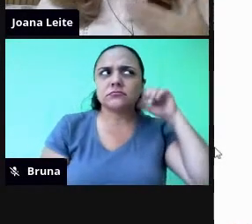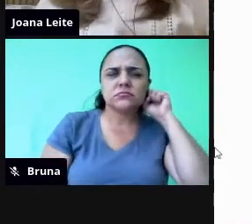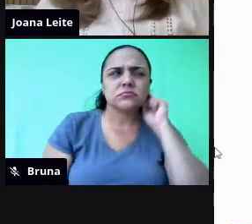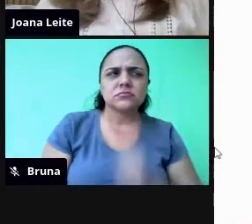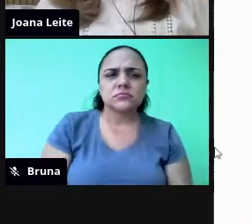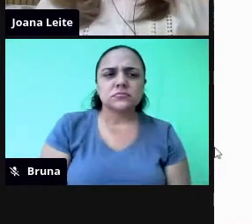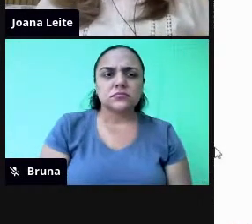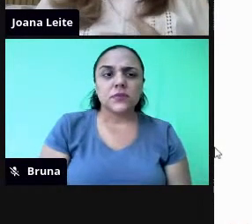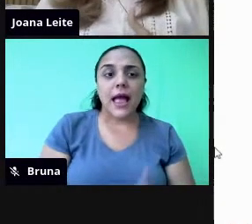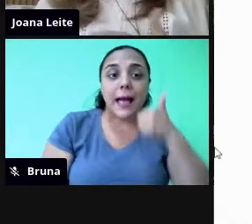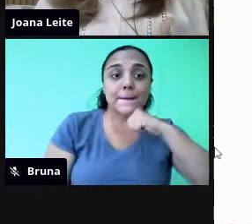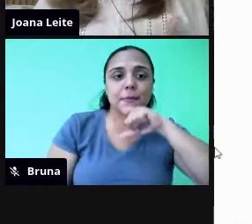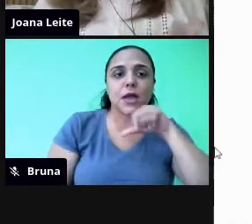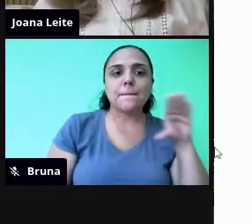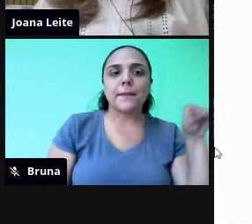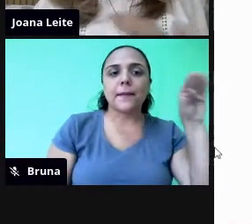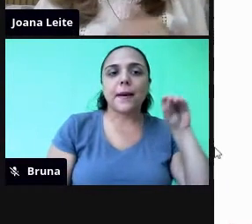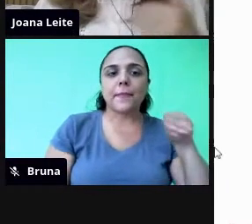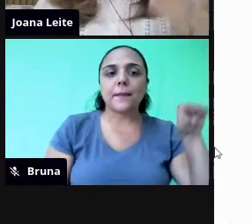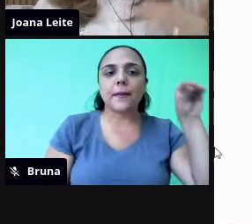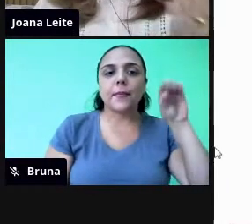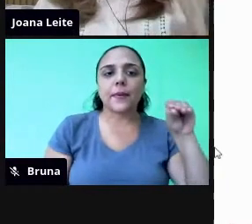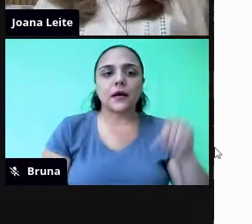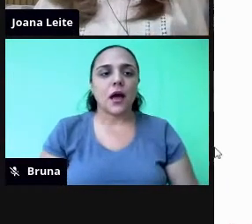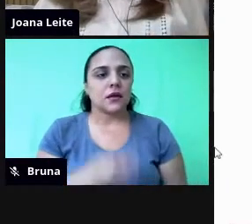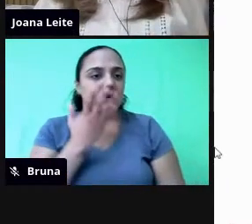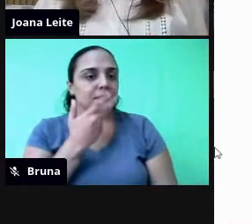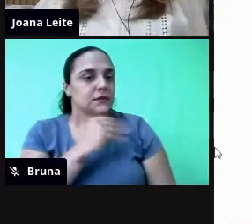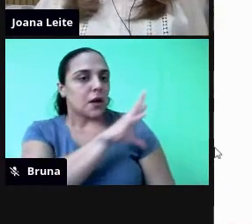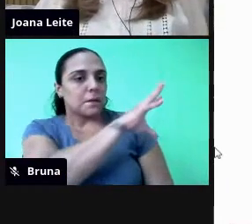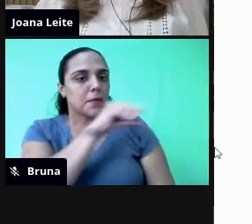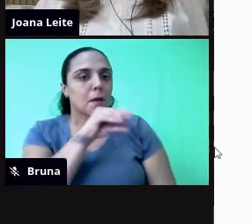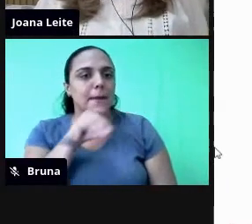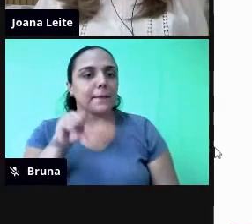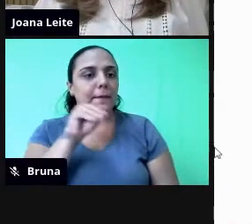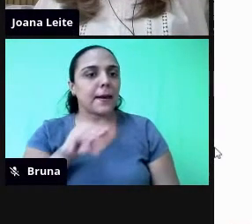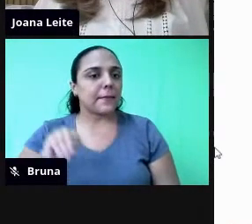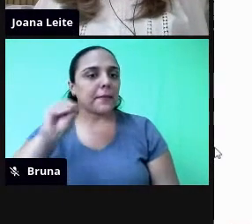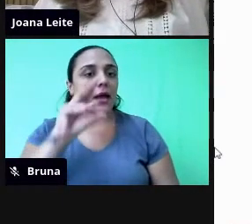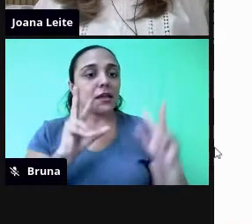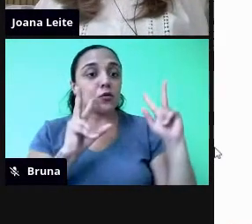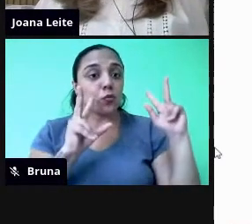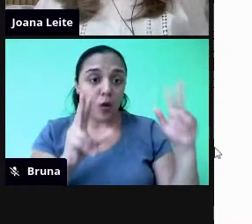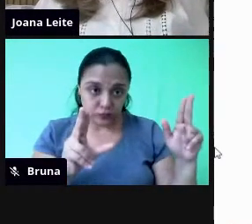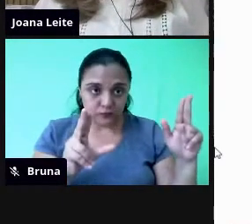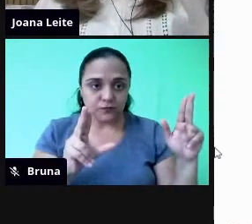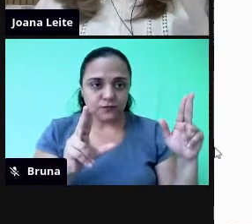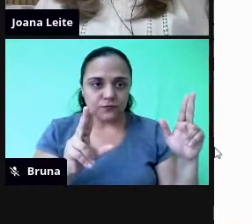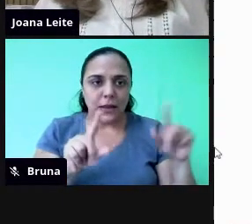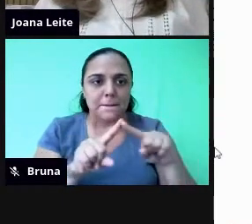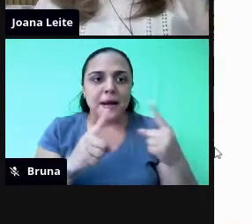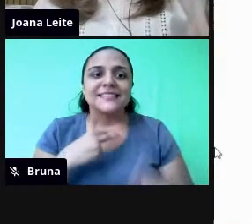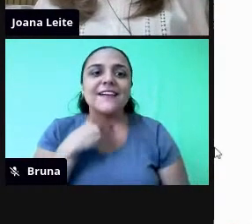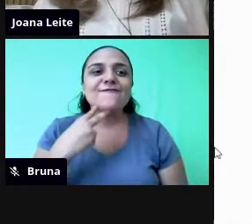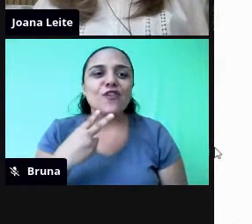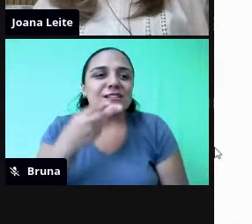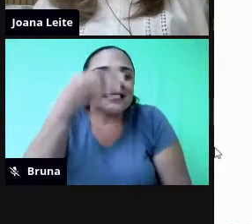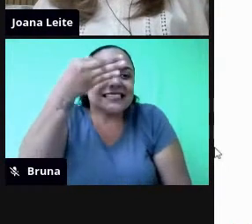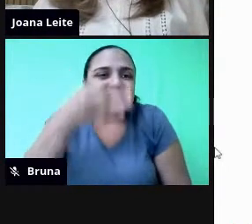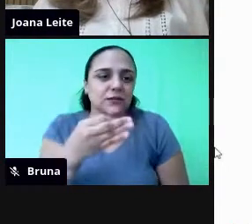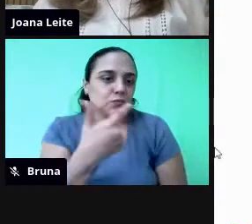ela emite os sons, mas os sons sem sentido, então ela está repetindo alguma coisa. Às vezes, tem criança, por exemplo, que ela vai para a escola,